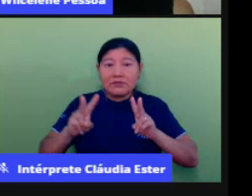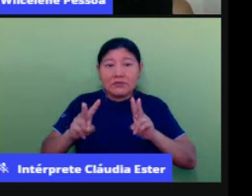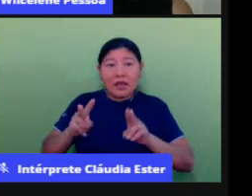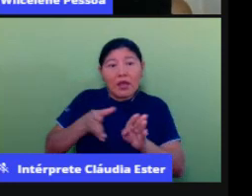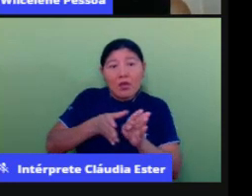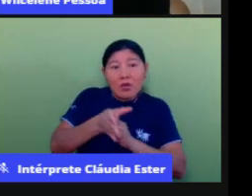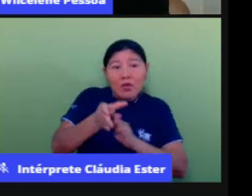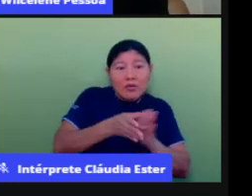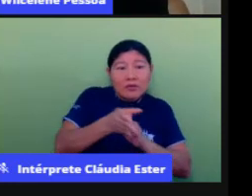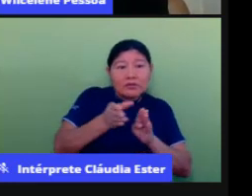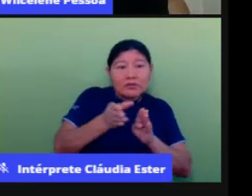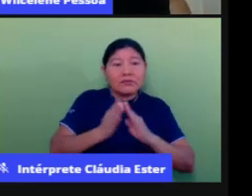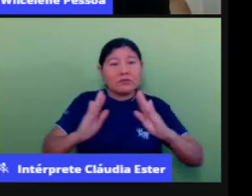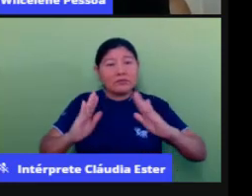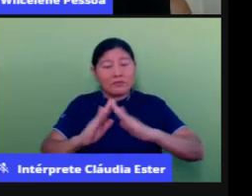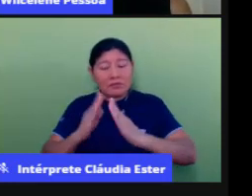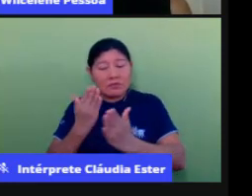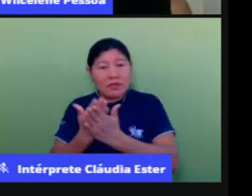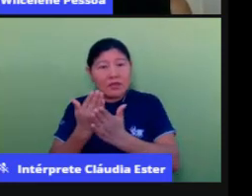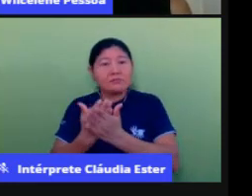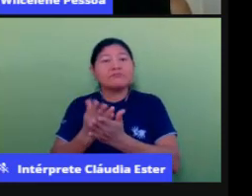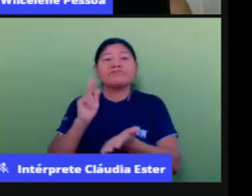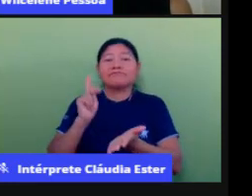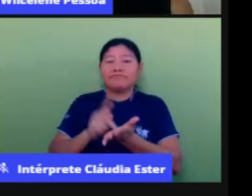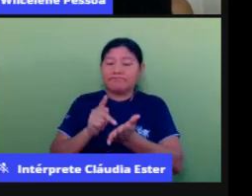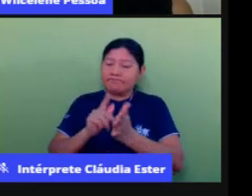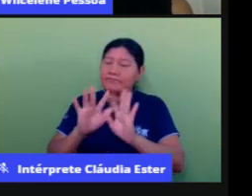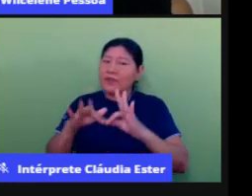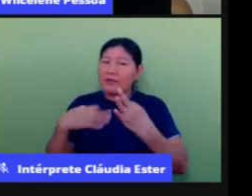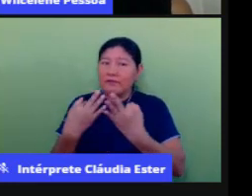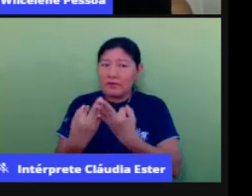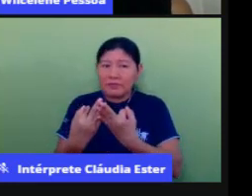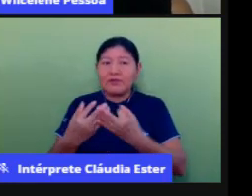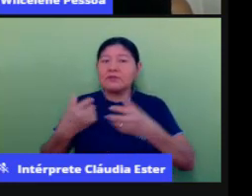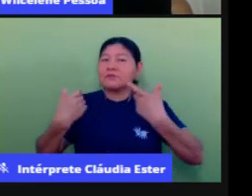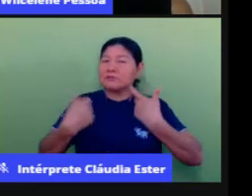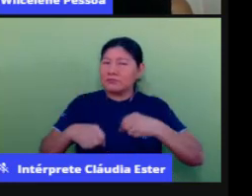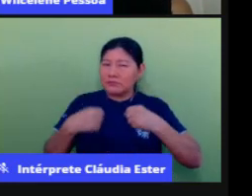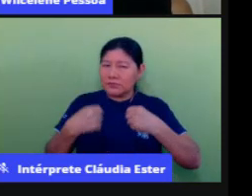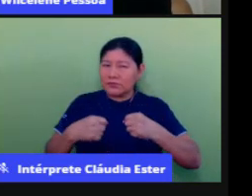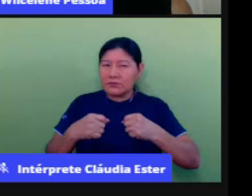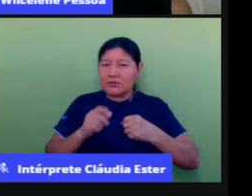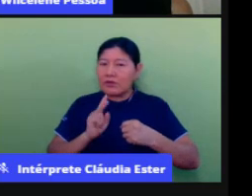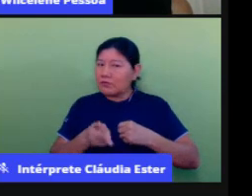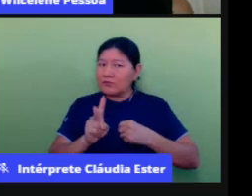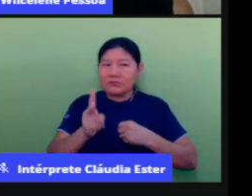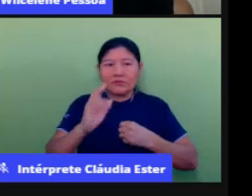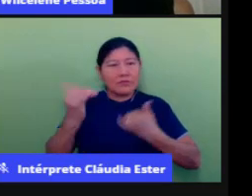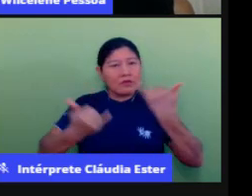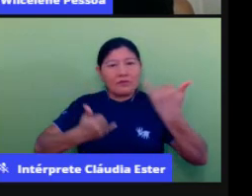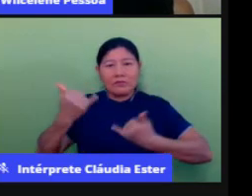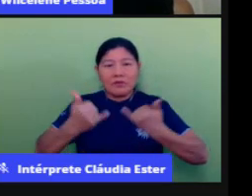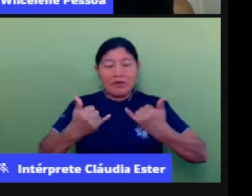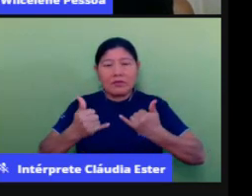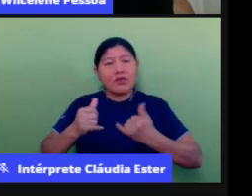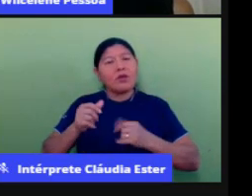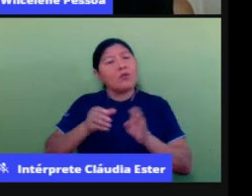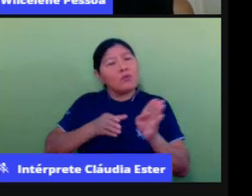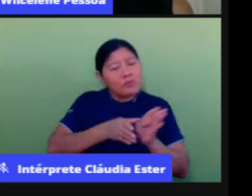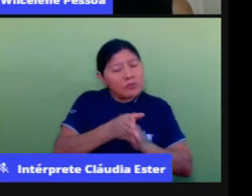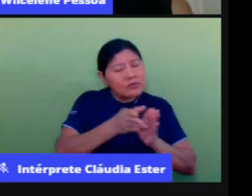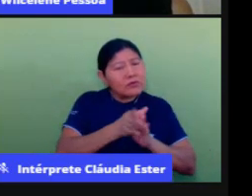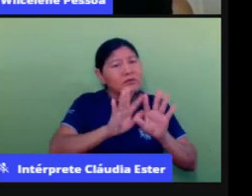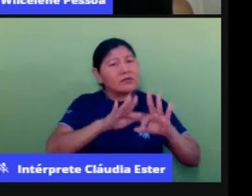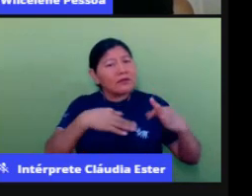da instituição, né? Para essas famílias. Então, eles vêm dizendo isso para a gente. Olha, oriente essa família.